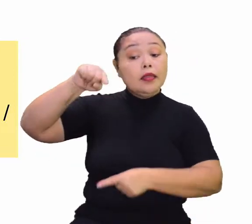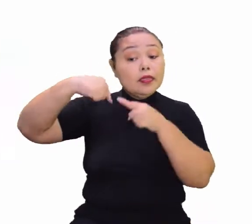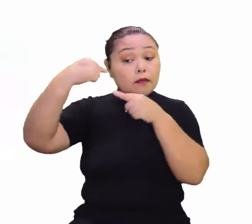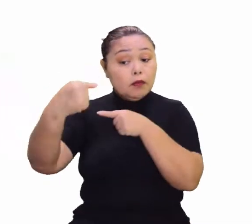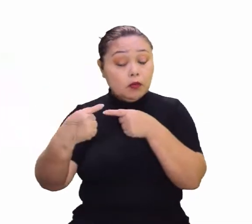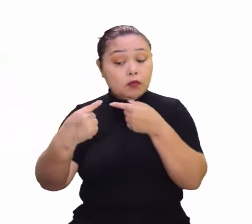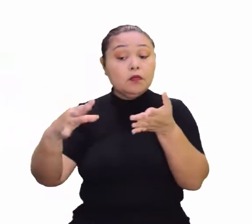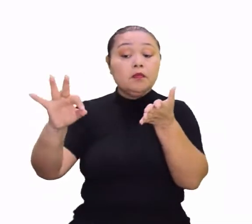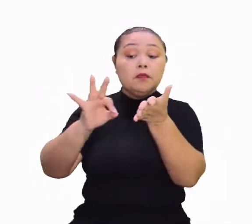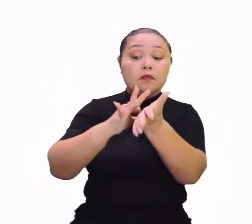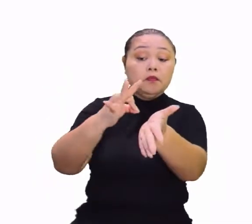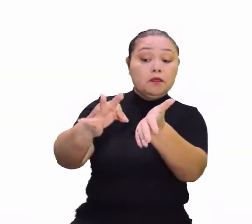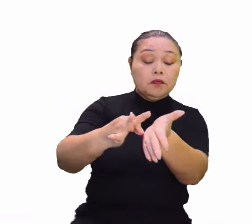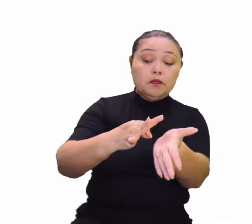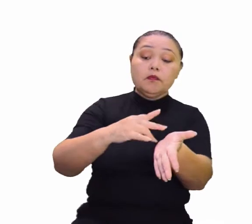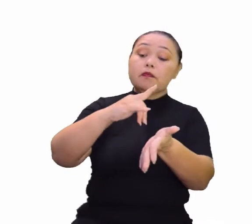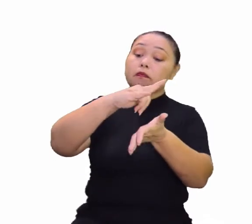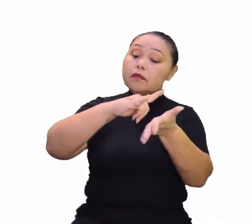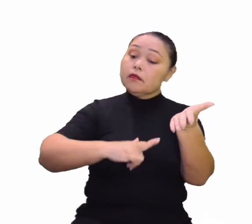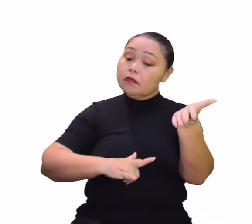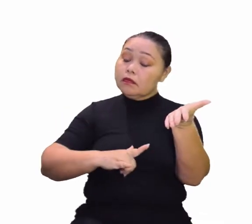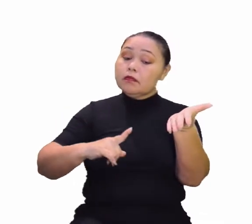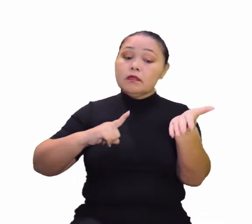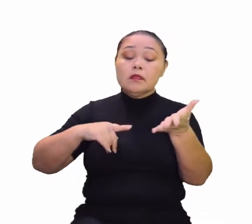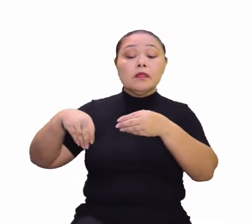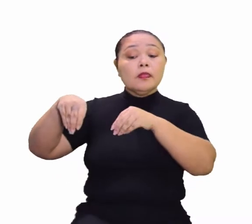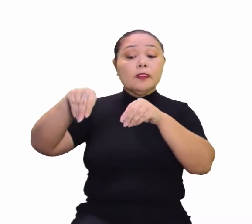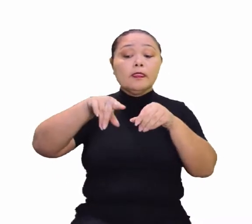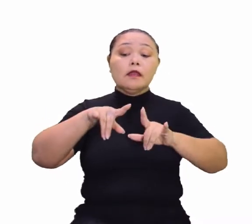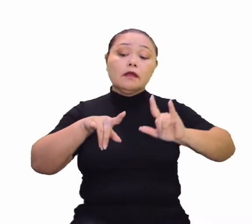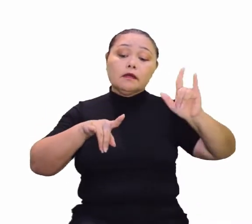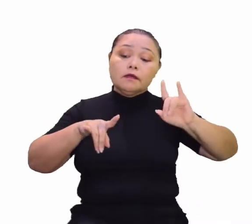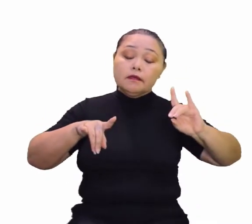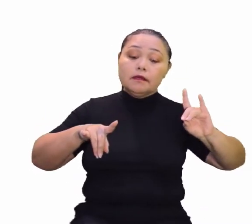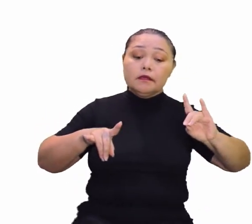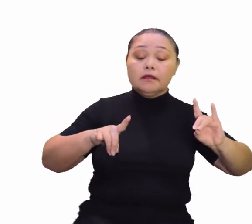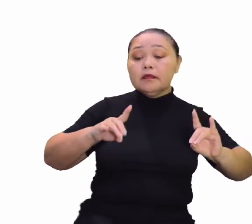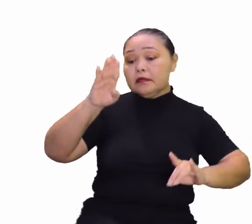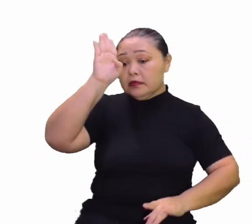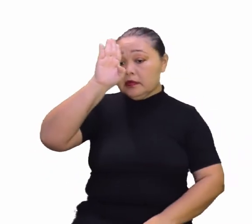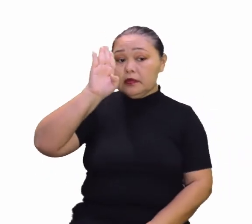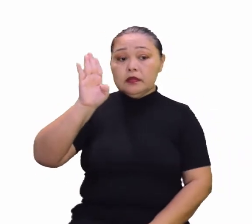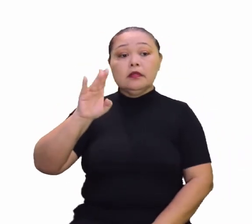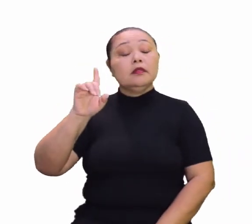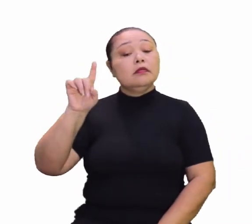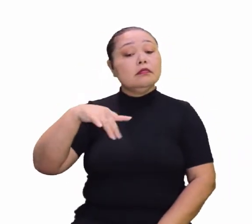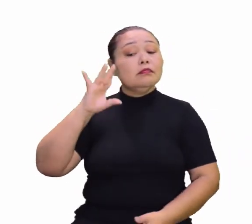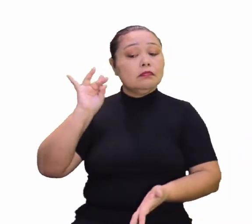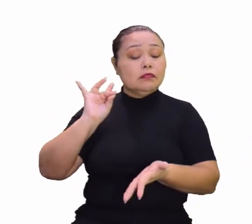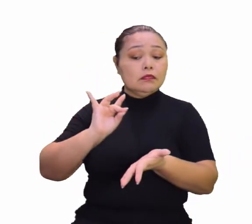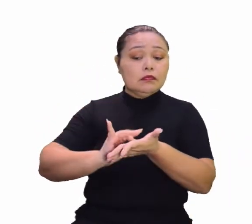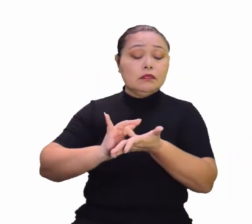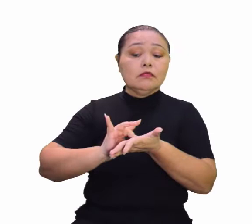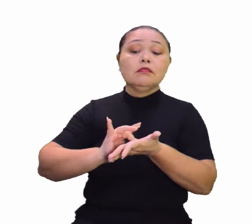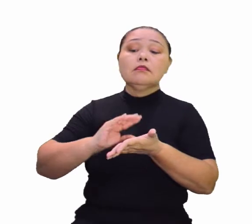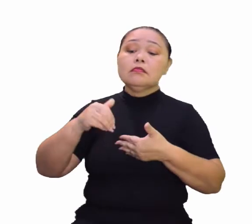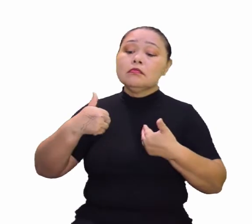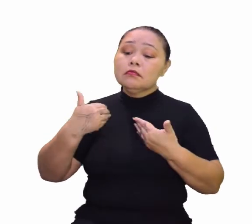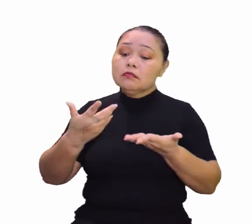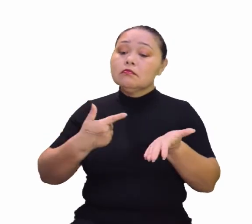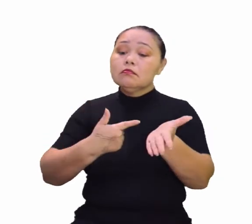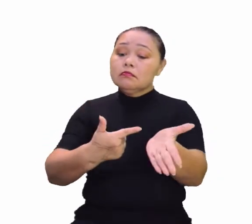aquela área, que até então estava presente ali bolivianos e brasileiro, realmente foi definida,